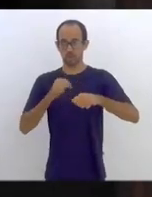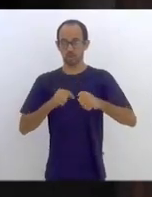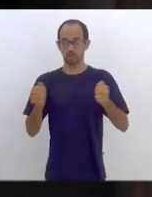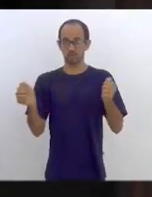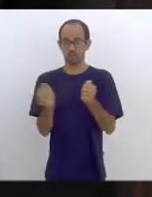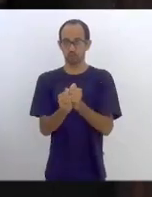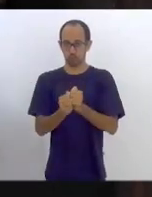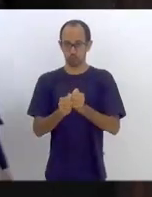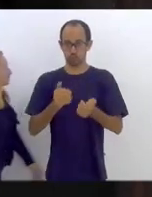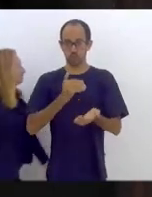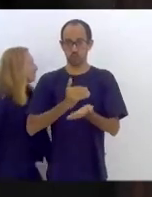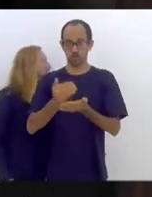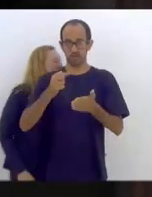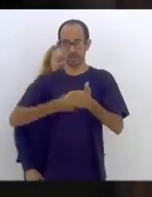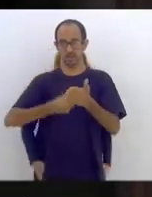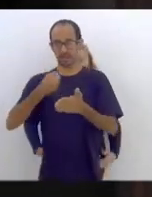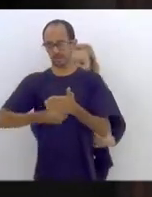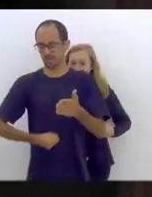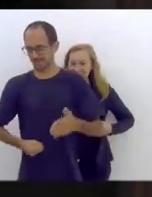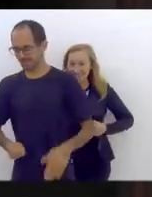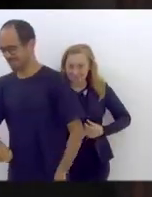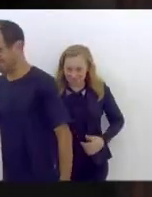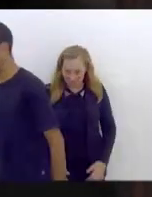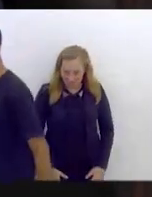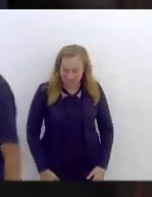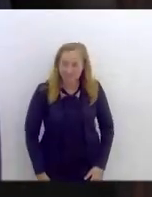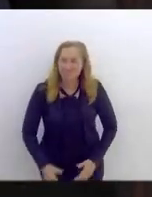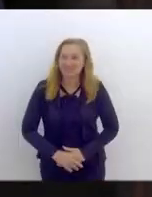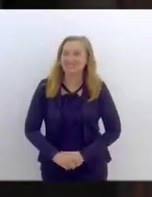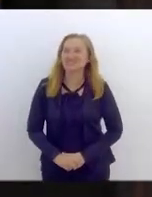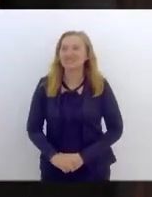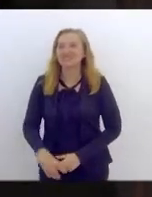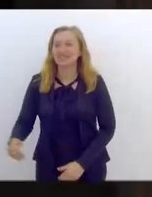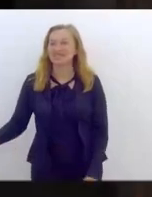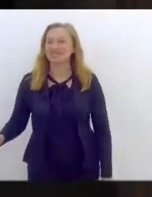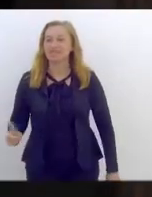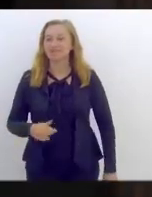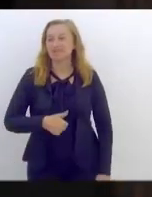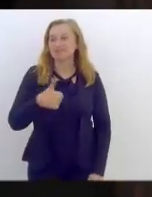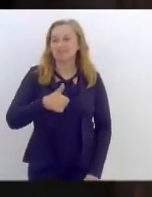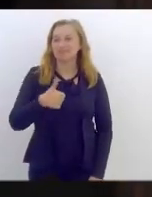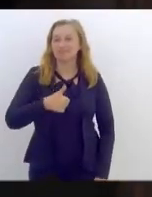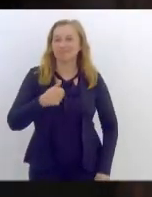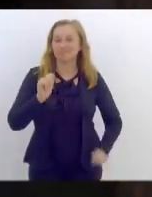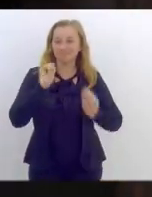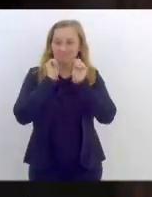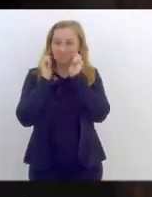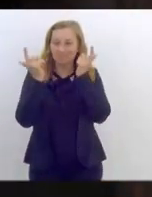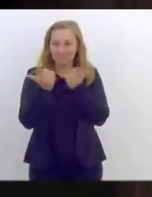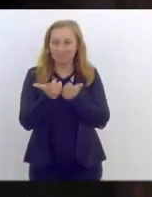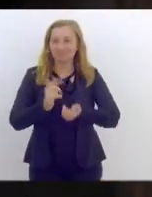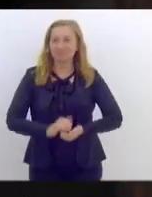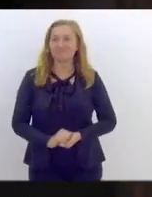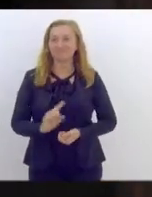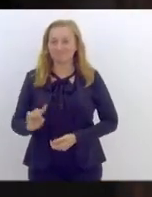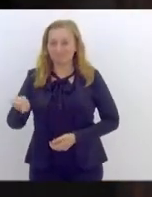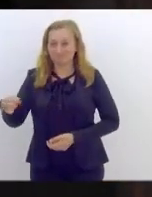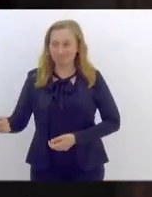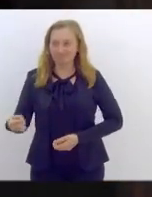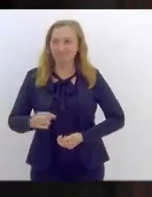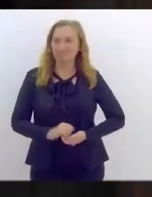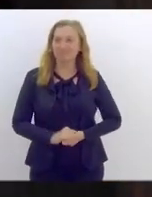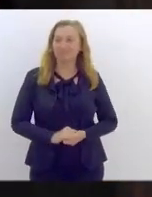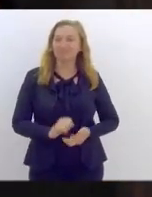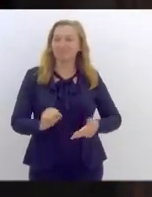para começar aquela luta. Então veio o primeiro tombamento pela Alerj, e em seguida o tombamento